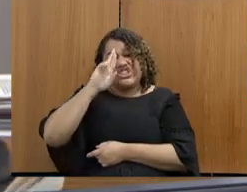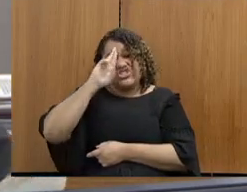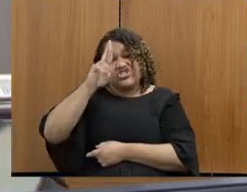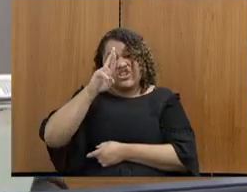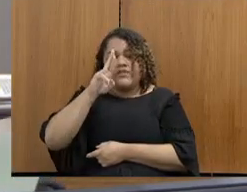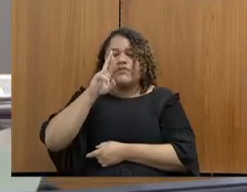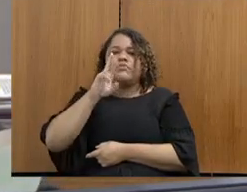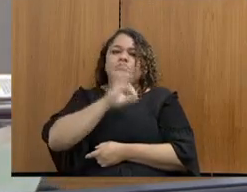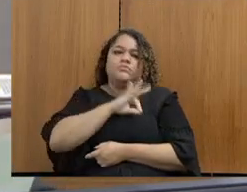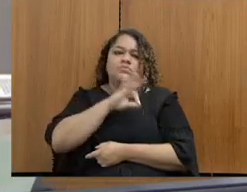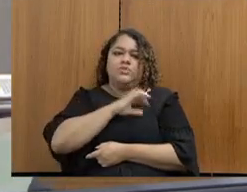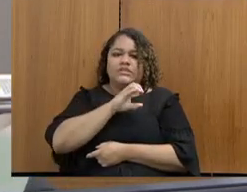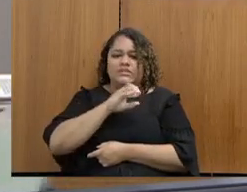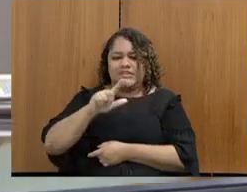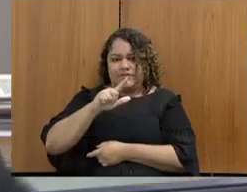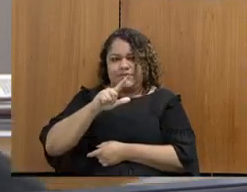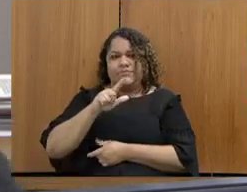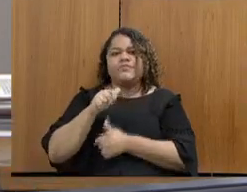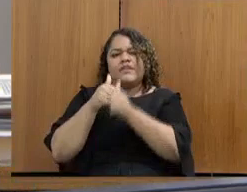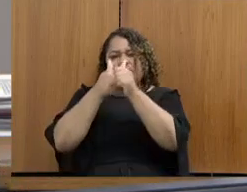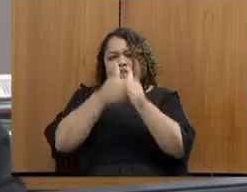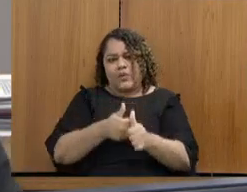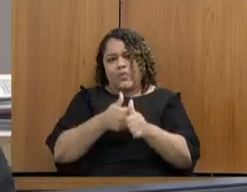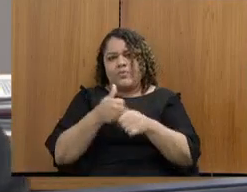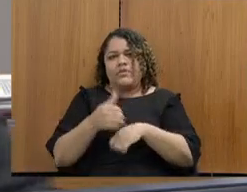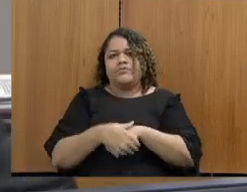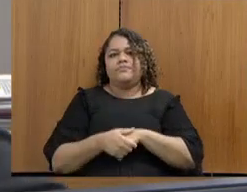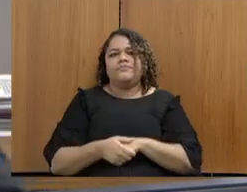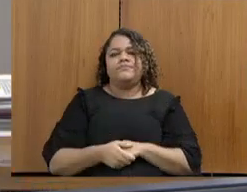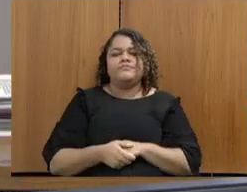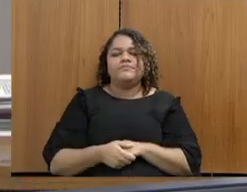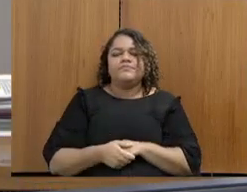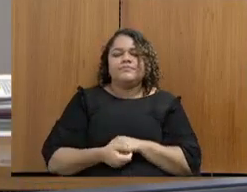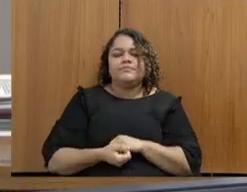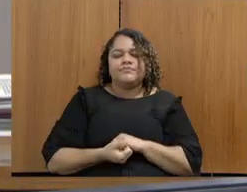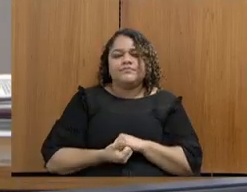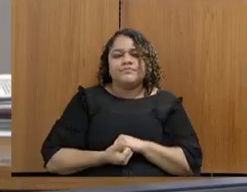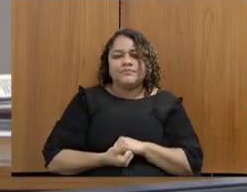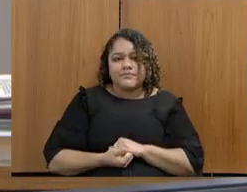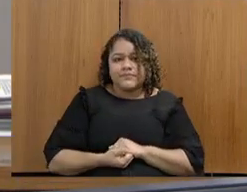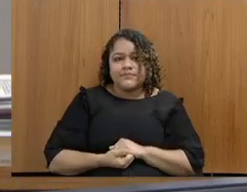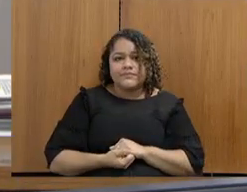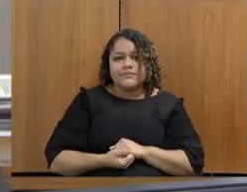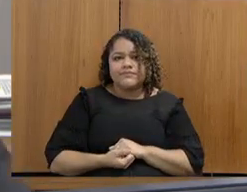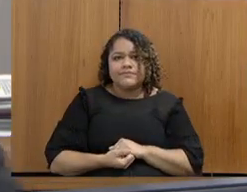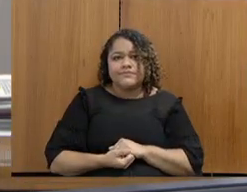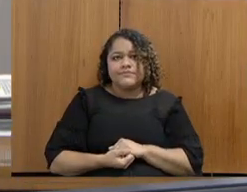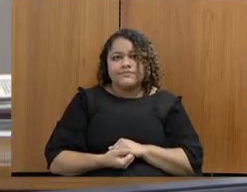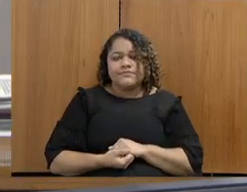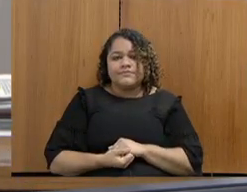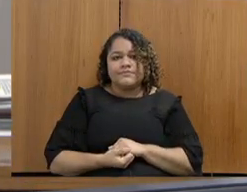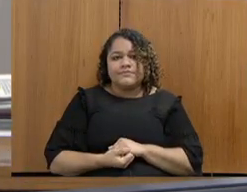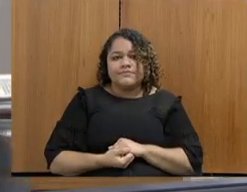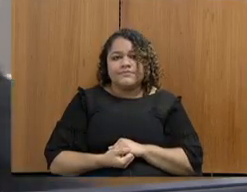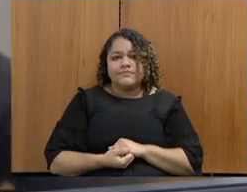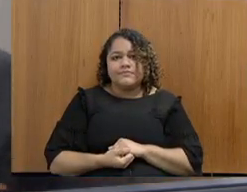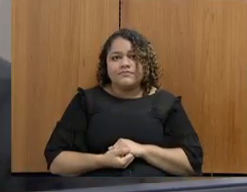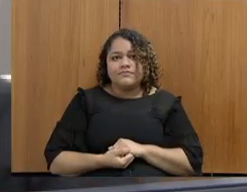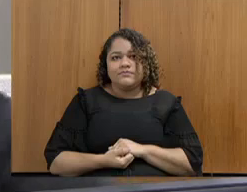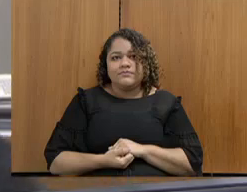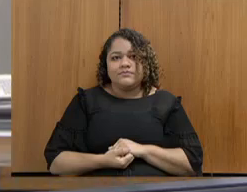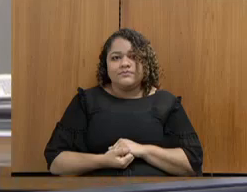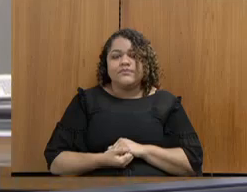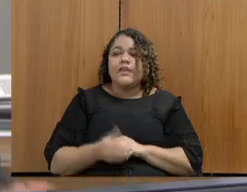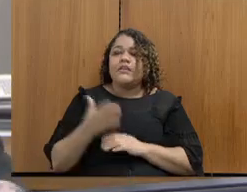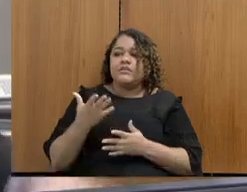acompanhando os trabalhos bom considerando que nós temos aqui Dr Letícia